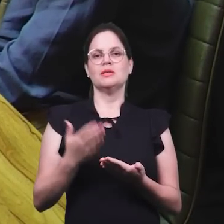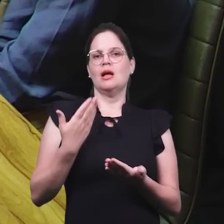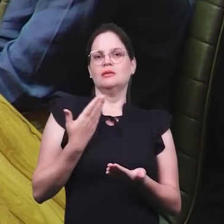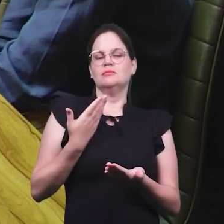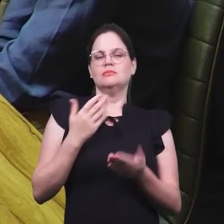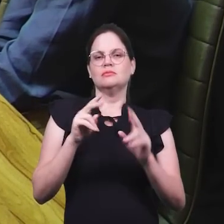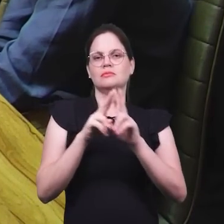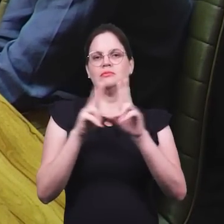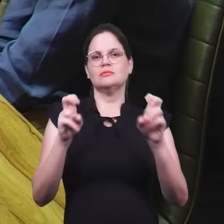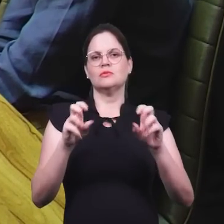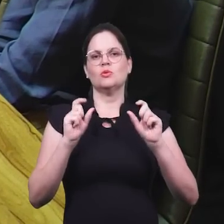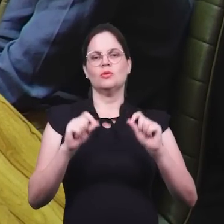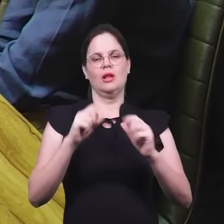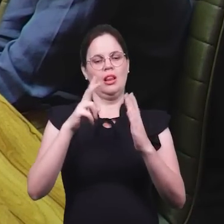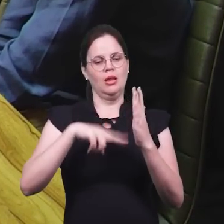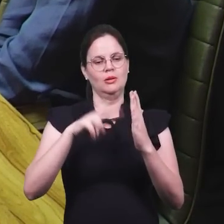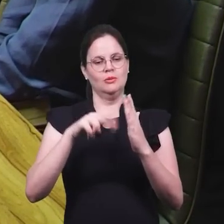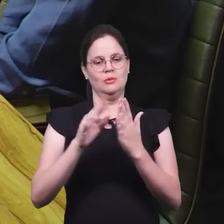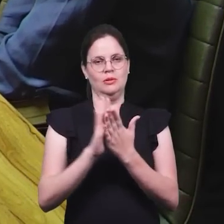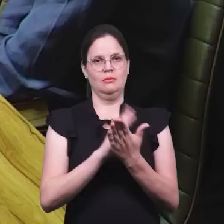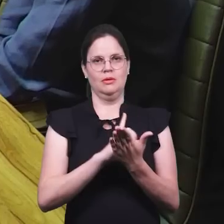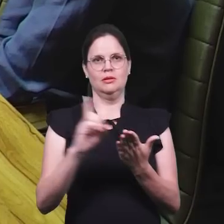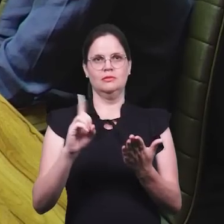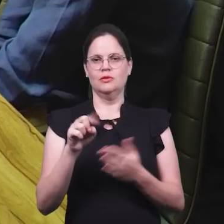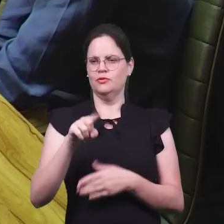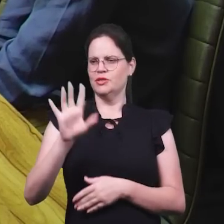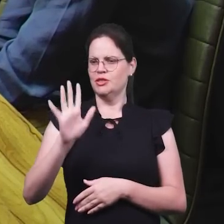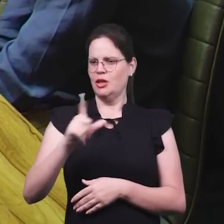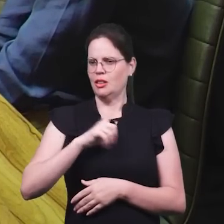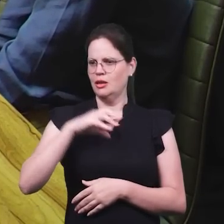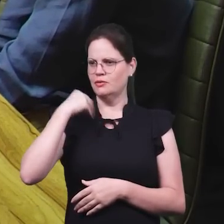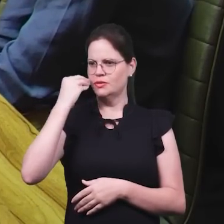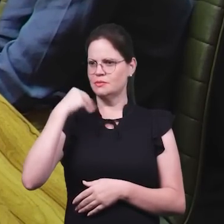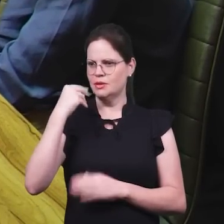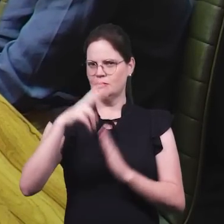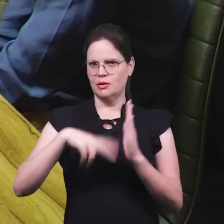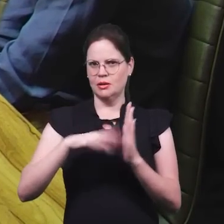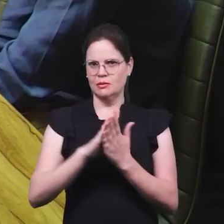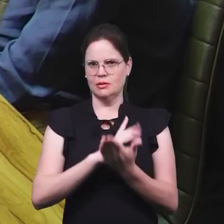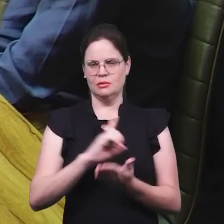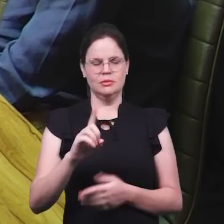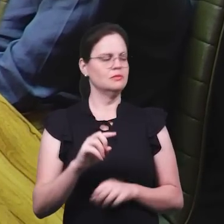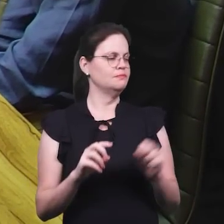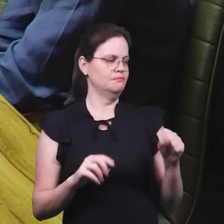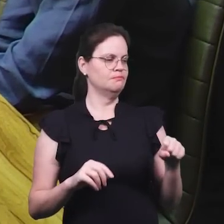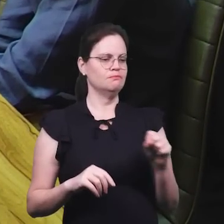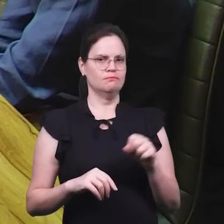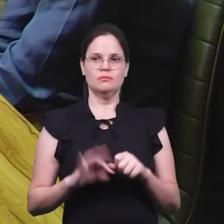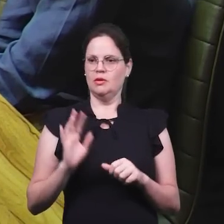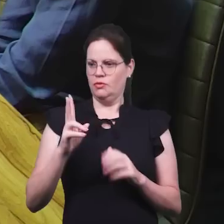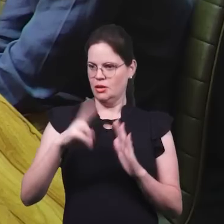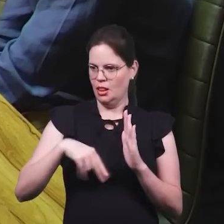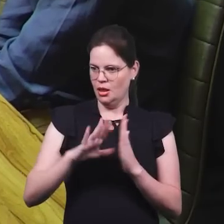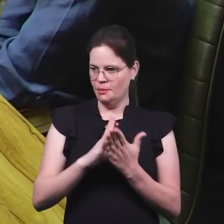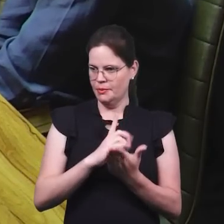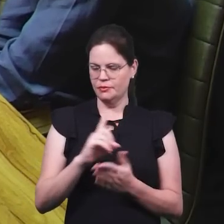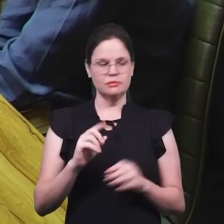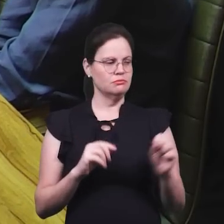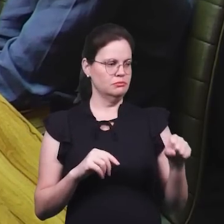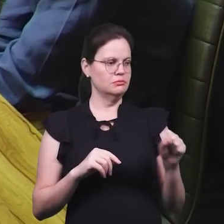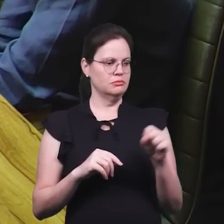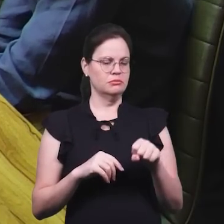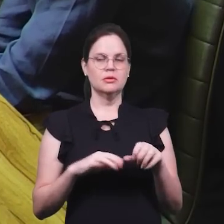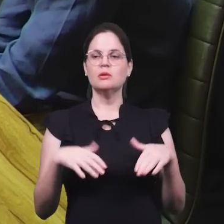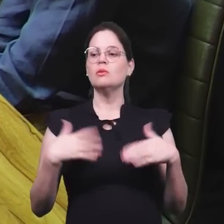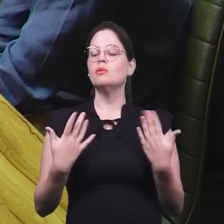experiência da leitura da palavra. Vocês já tiveram experiência com a leitura da palavra? Uhum. Sim. Vocês leem a Bíblia? Uhum. E